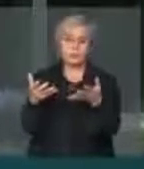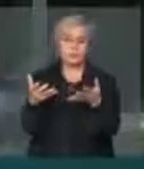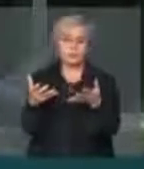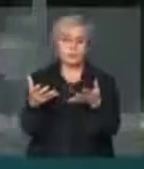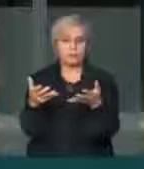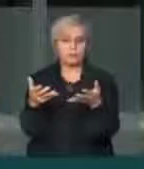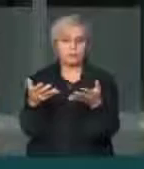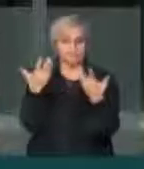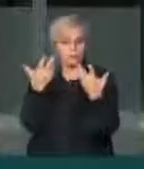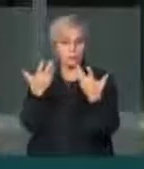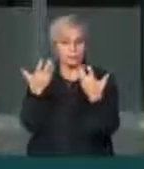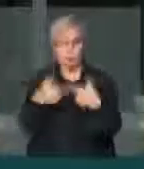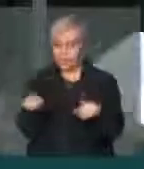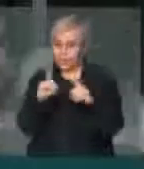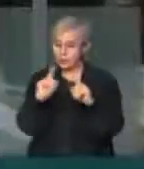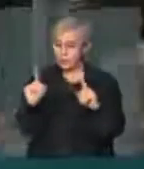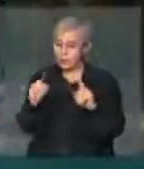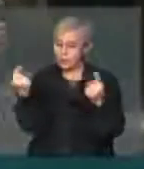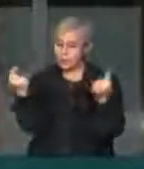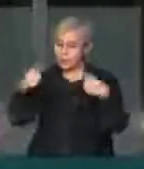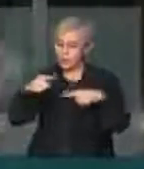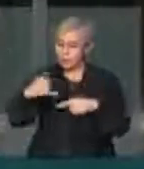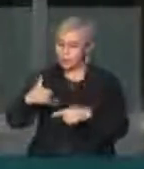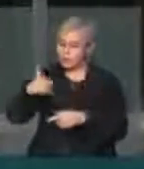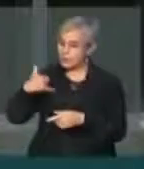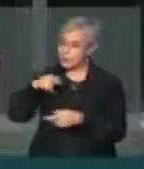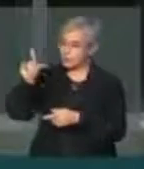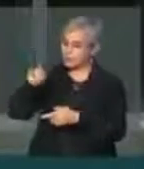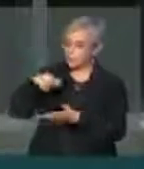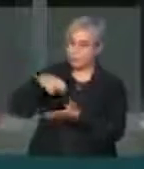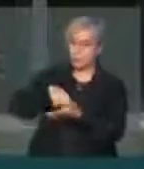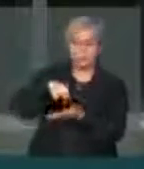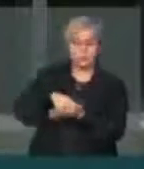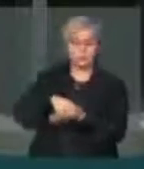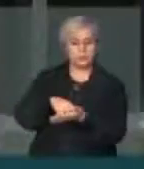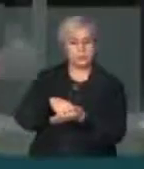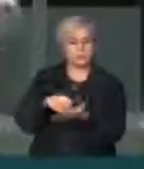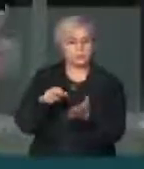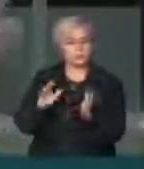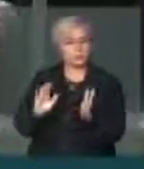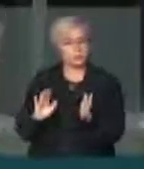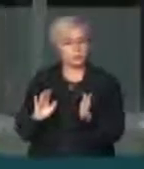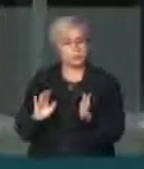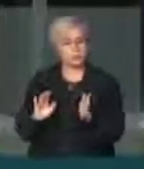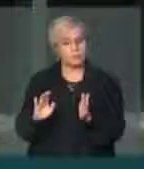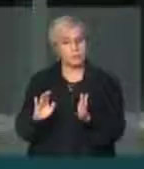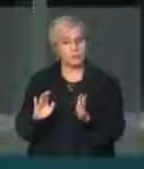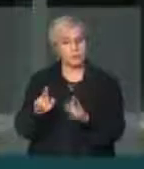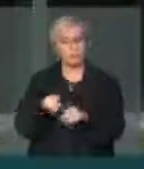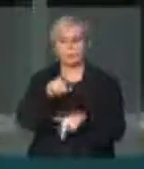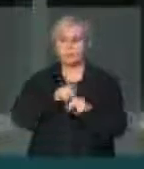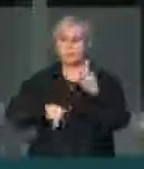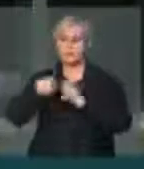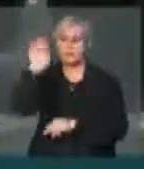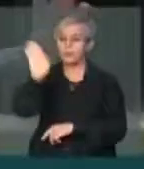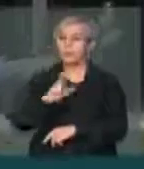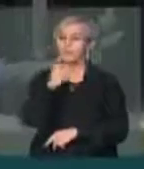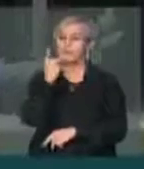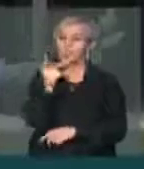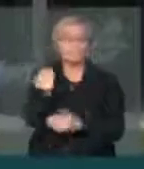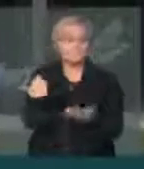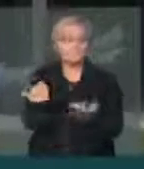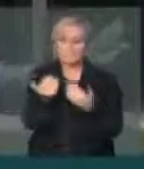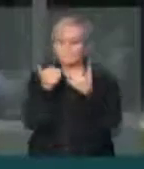não se somaram conosco, que não tiveram a mesma preocupação que nós temos com o que é o povo brasileiro. Dizer que não